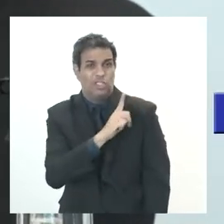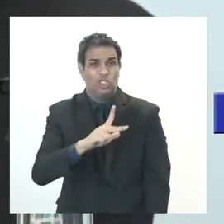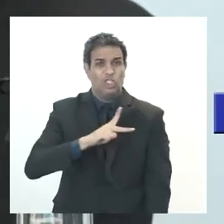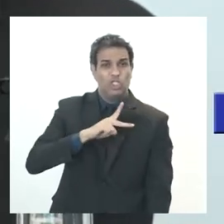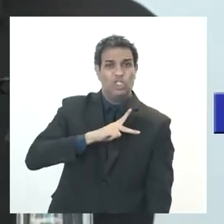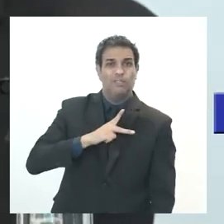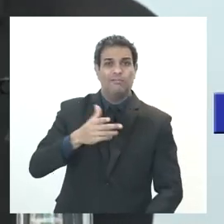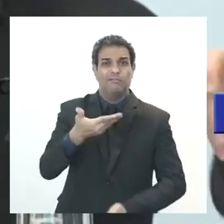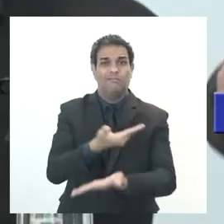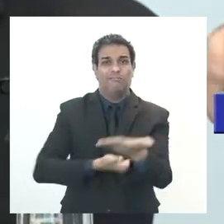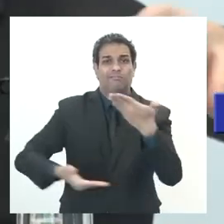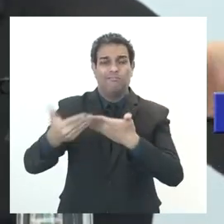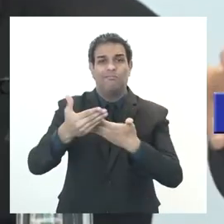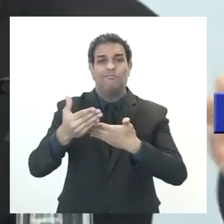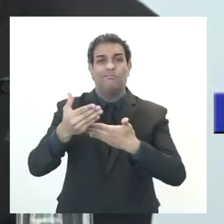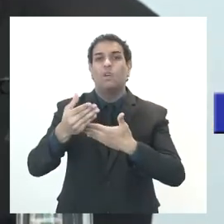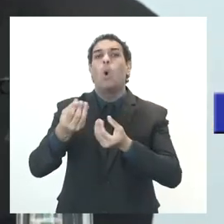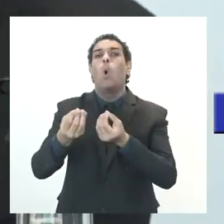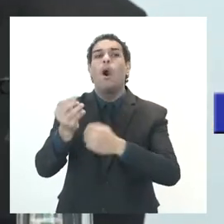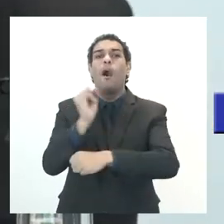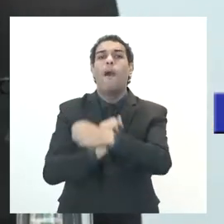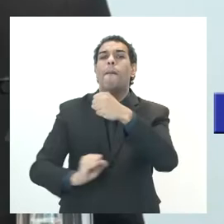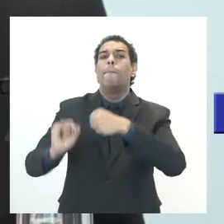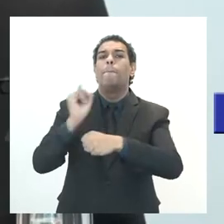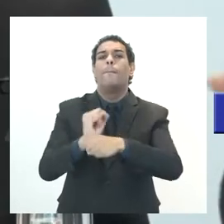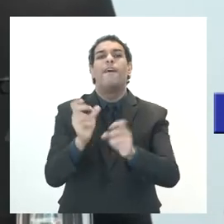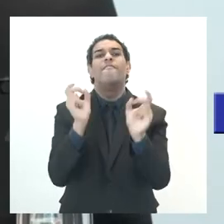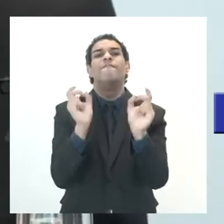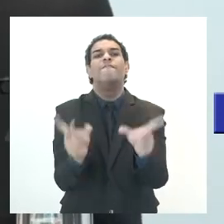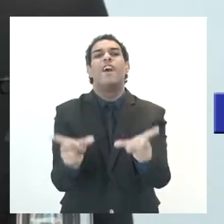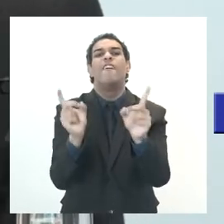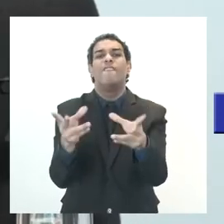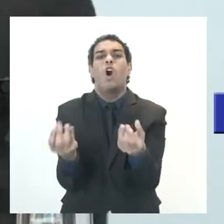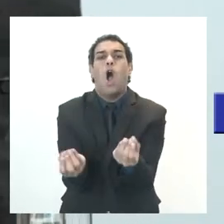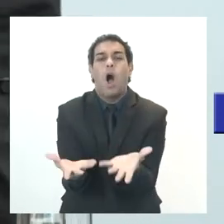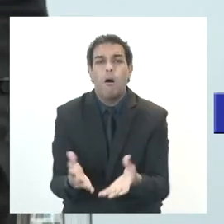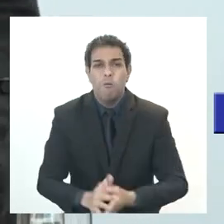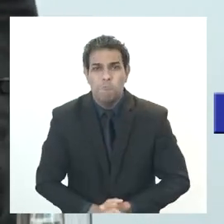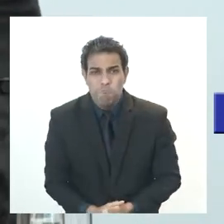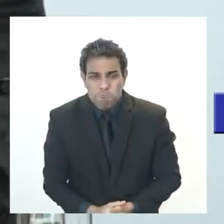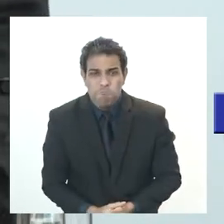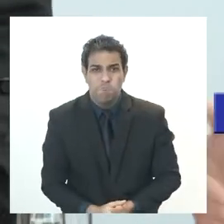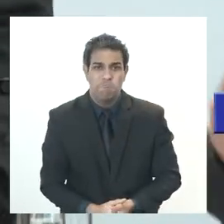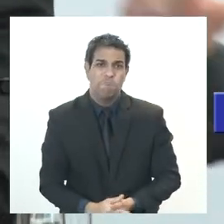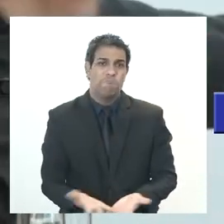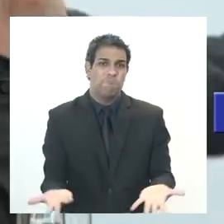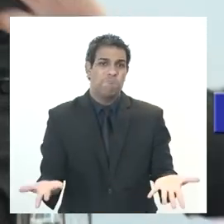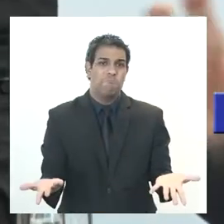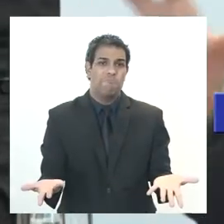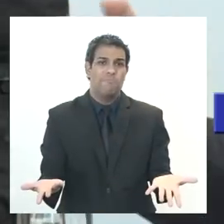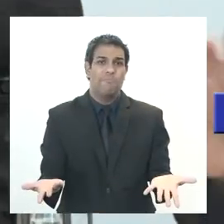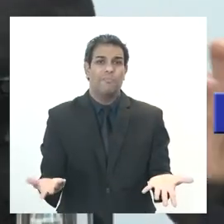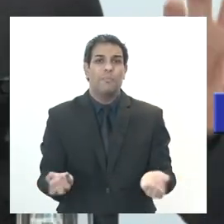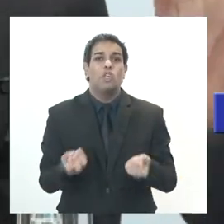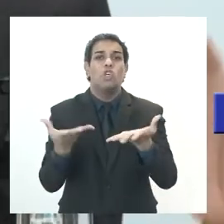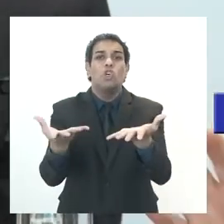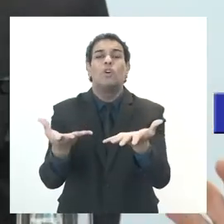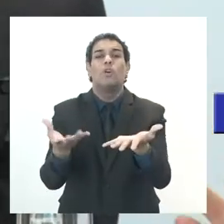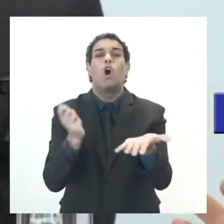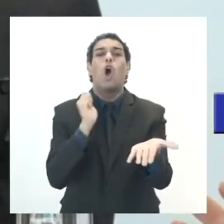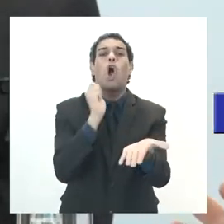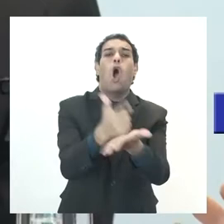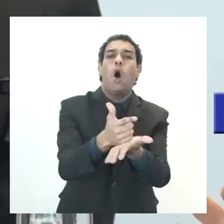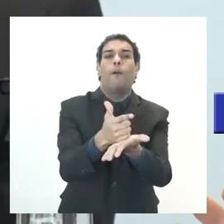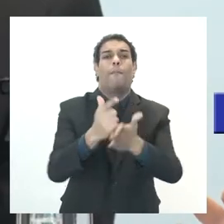eletrônico o principal meio de venda é a logística de entrega para quem